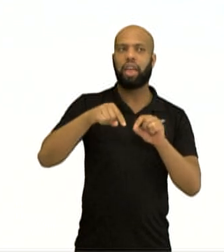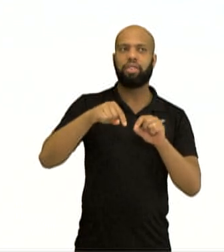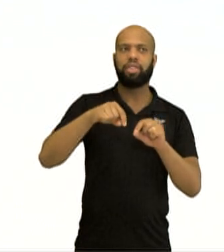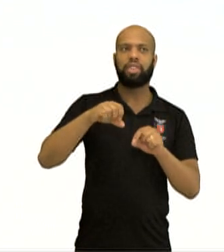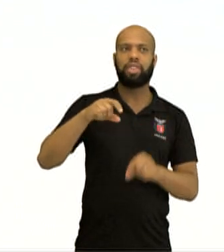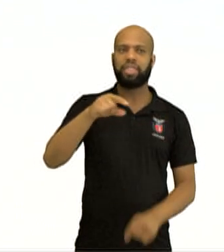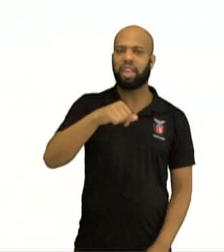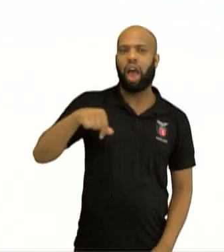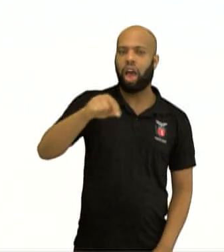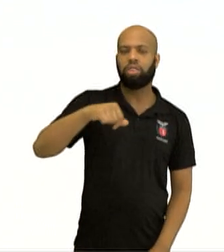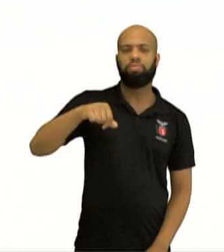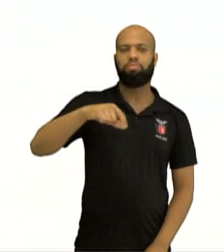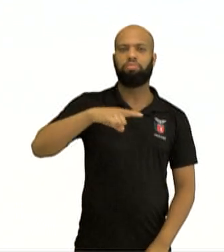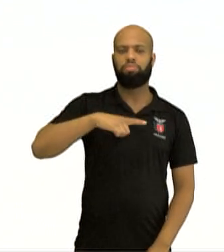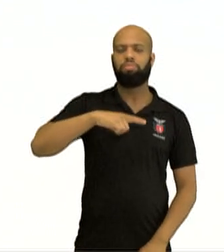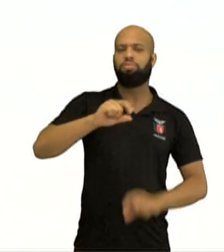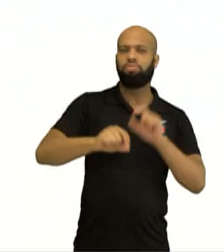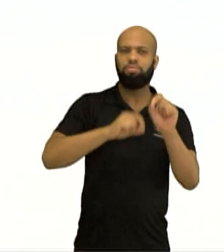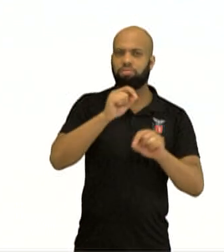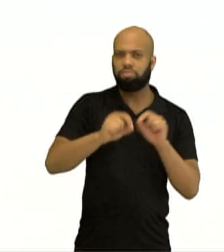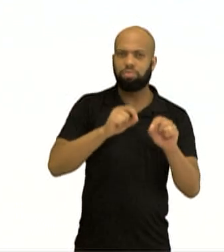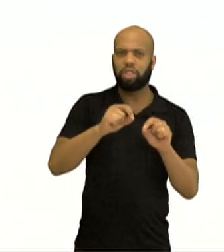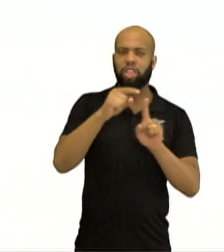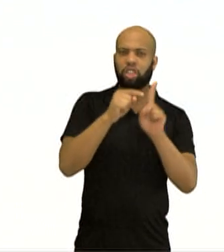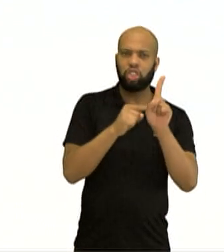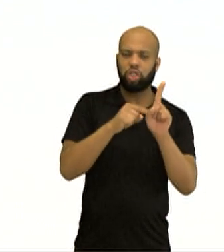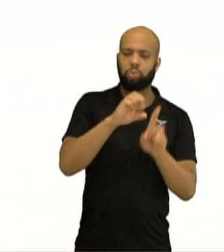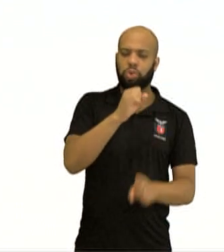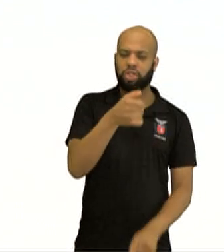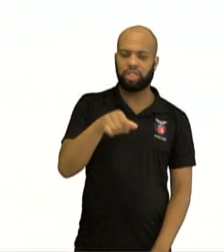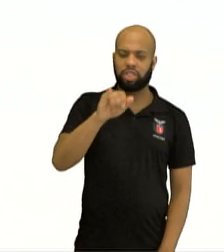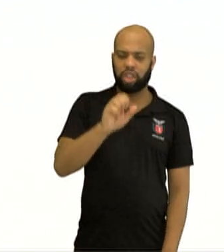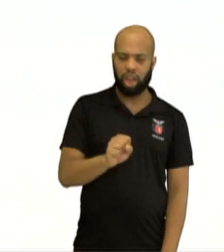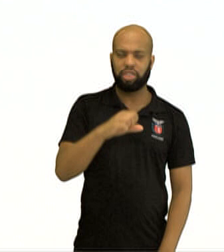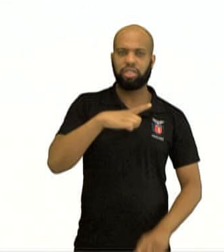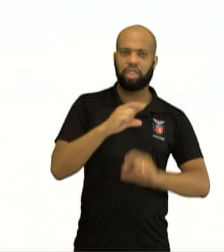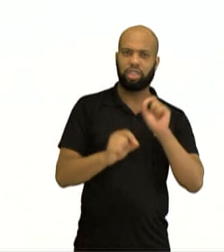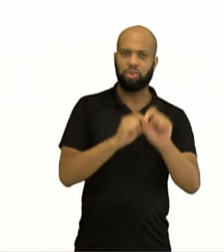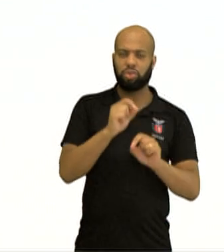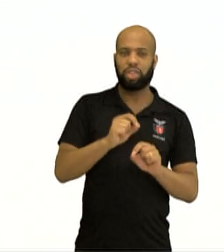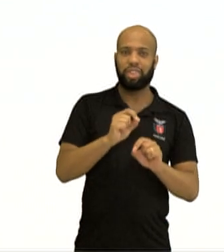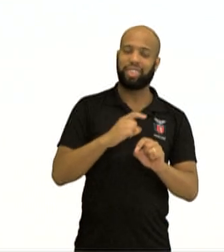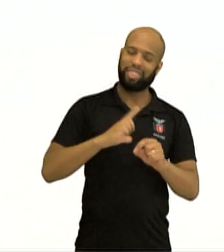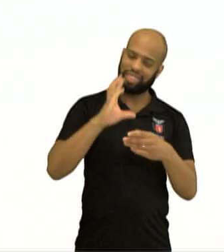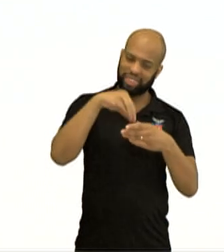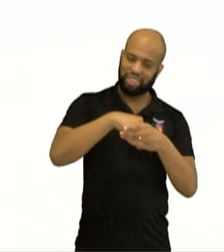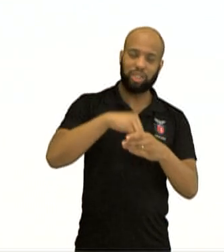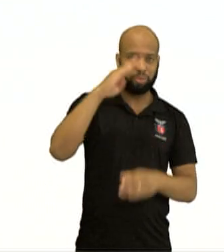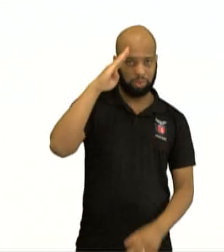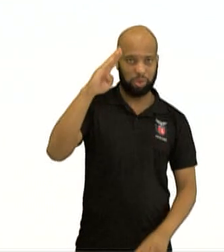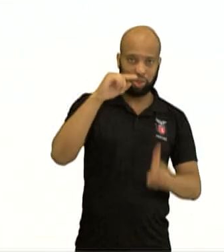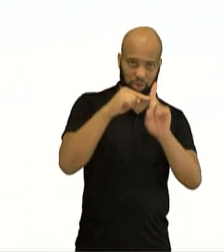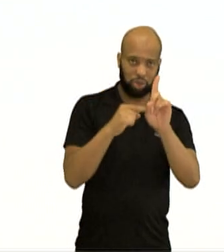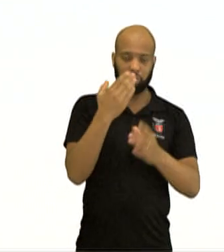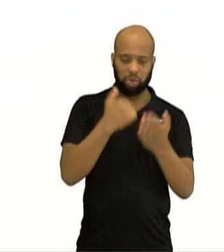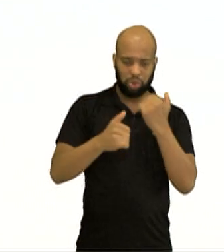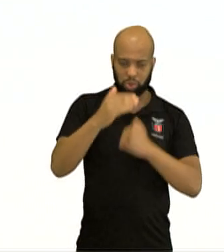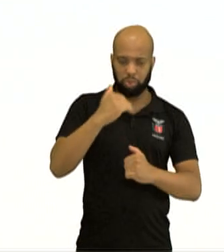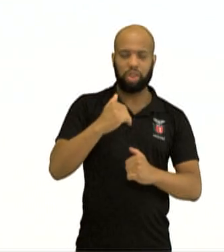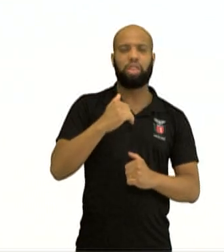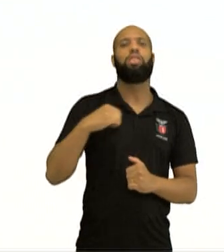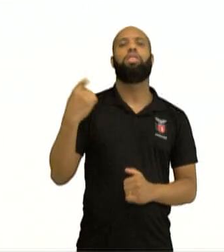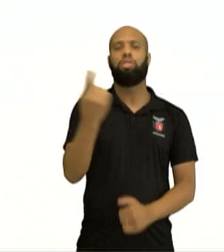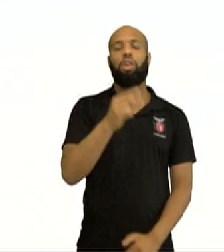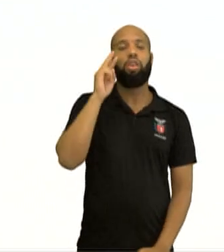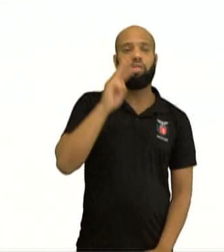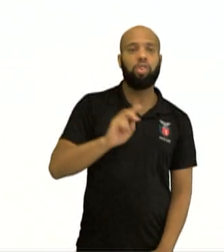nossa alimentação diária, quais são os tipos de sais minerais presentes nos principais tipos de alimento? A gente ouve falar muito